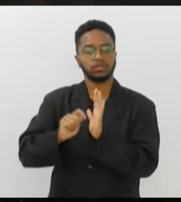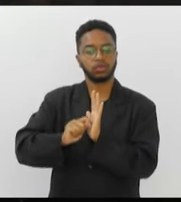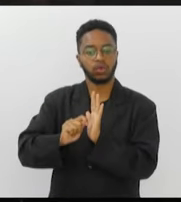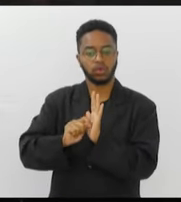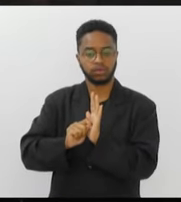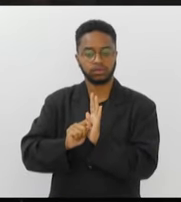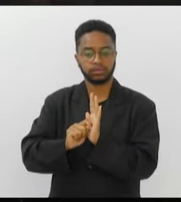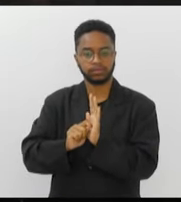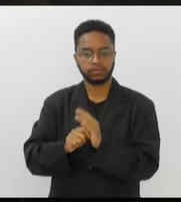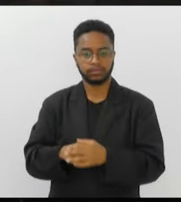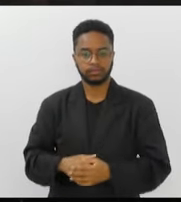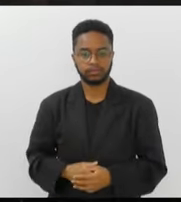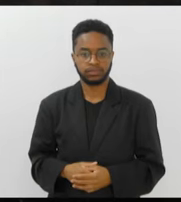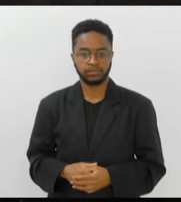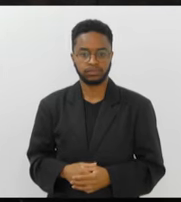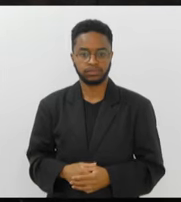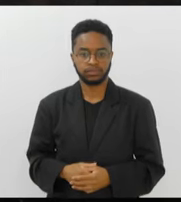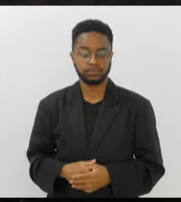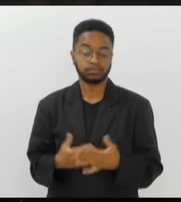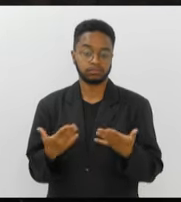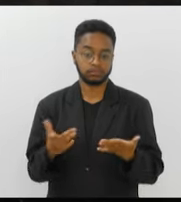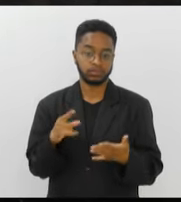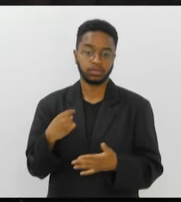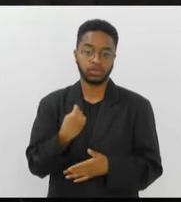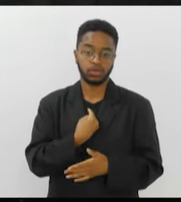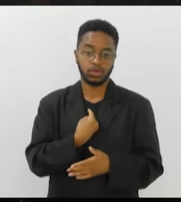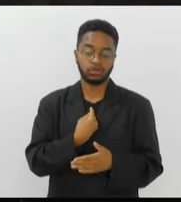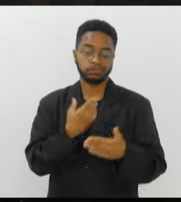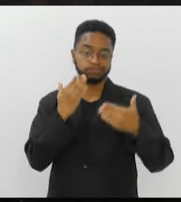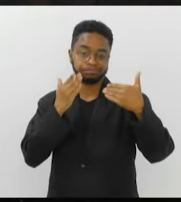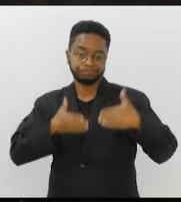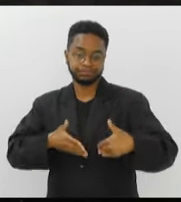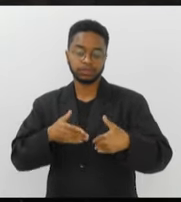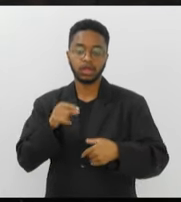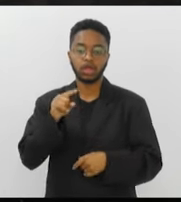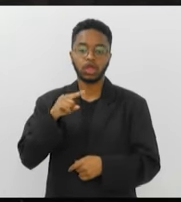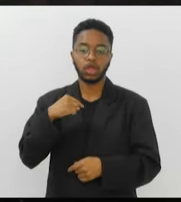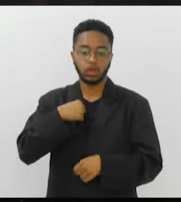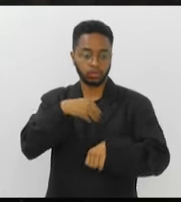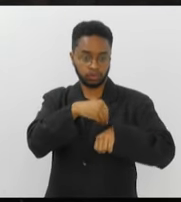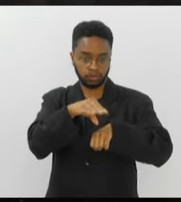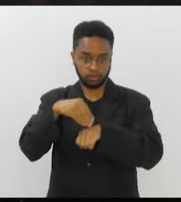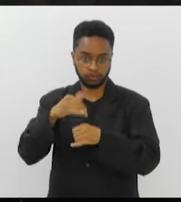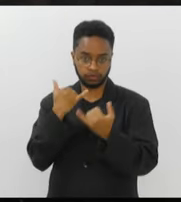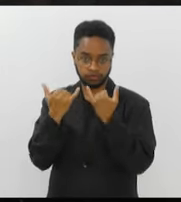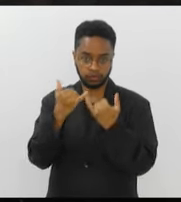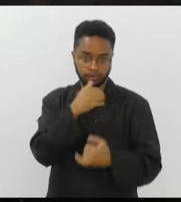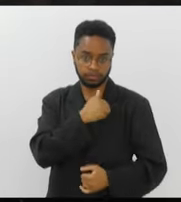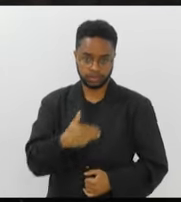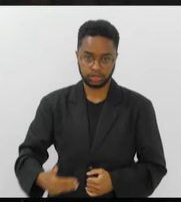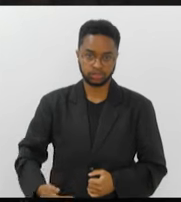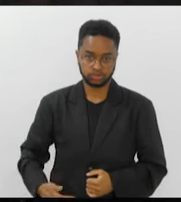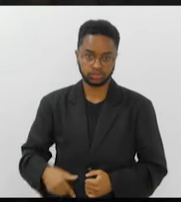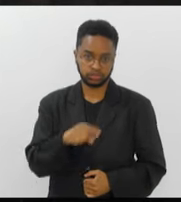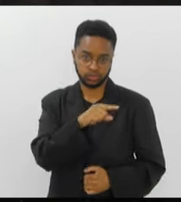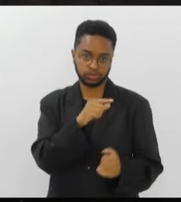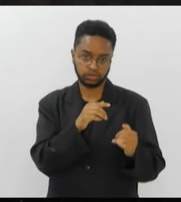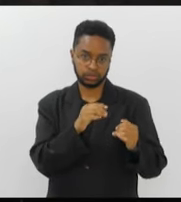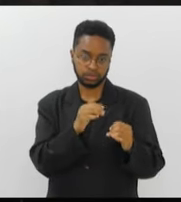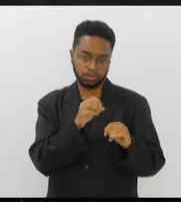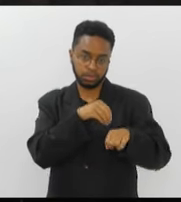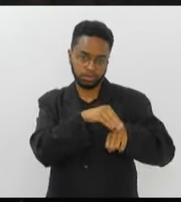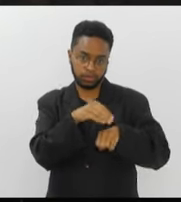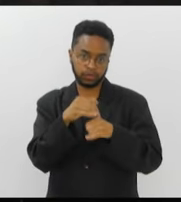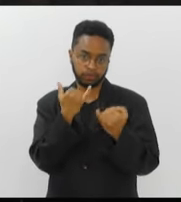de droga. É o que nós enfrentamos aqui, ministro. Estou passando essa informação para você, para Vossa Excelência, né? Para